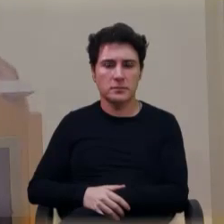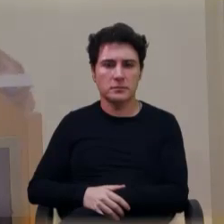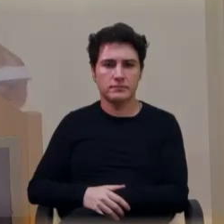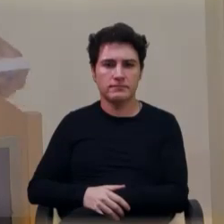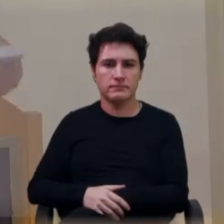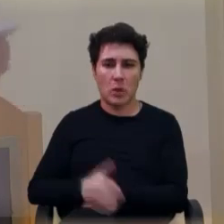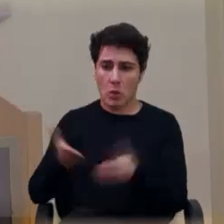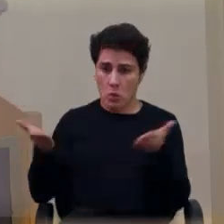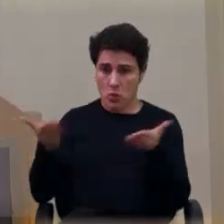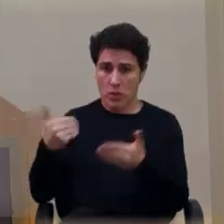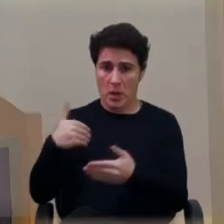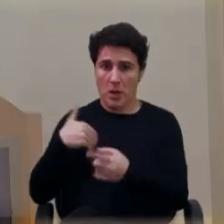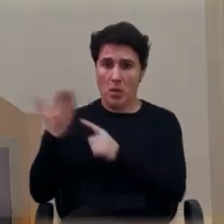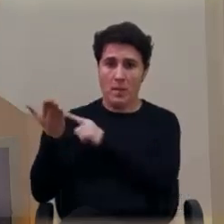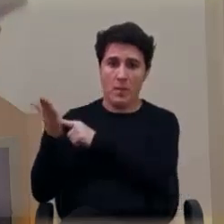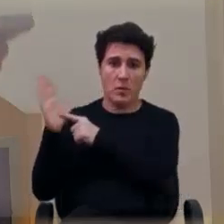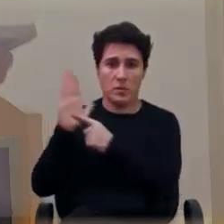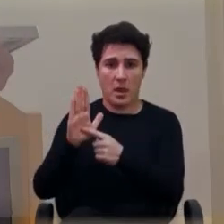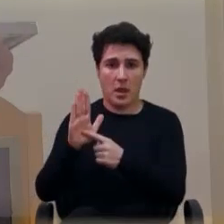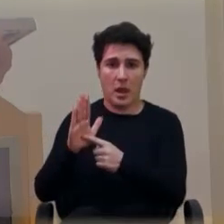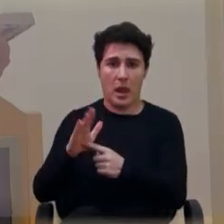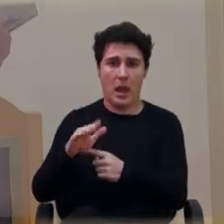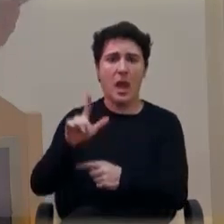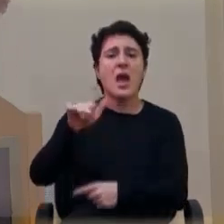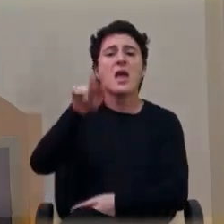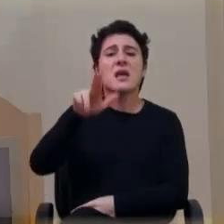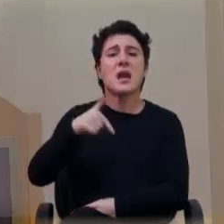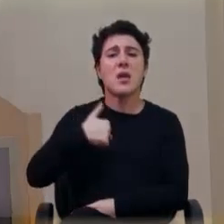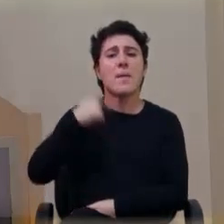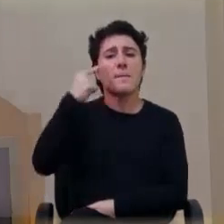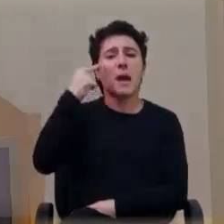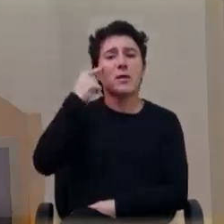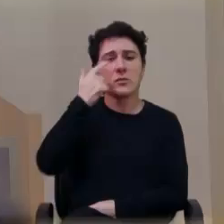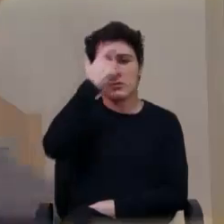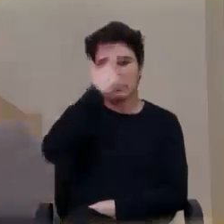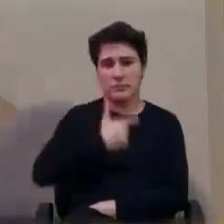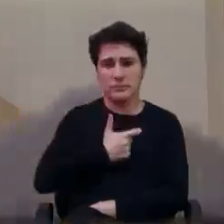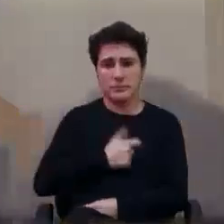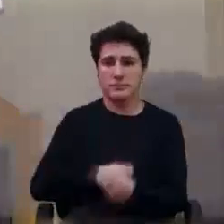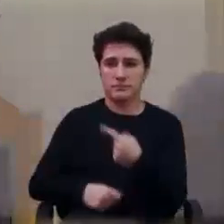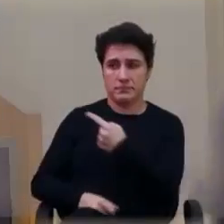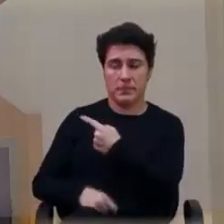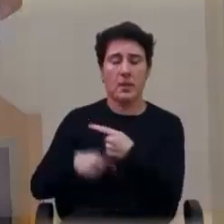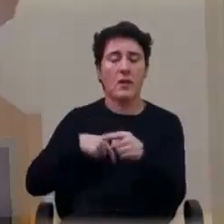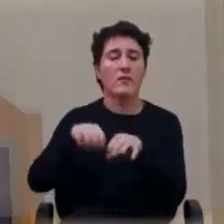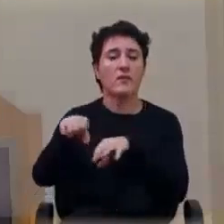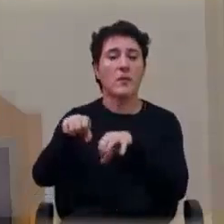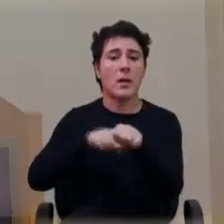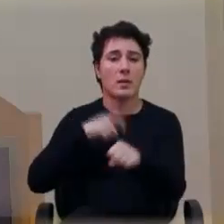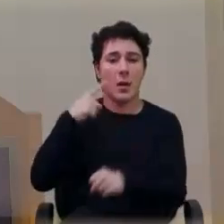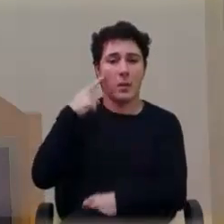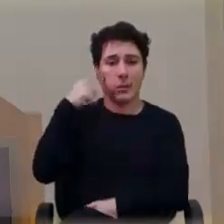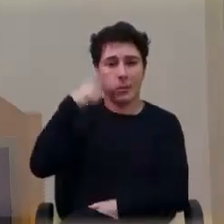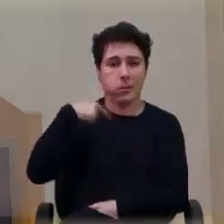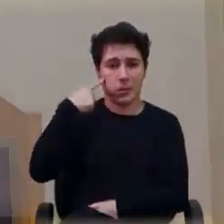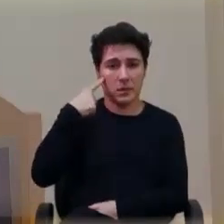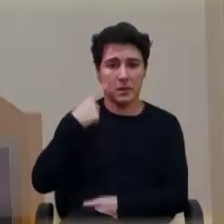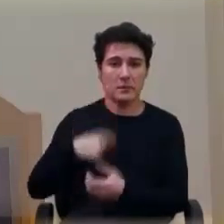hoje eu trouxe para mostrar para vocês quem eu penso que eu sou é formado em Direito